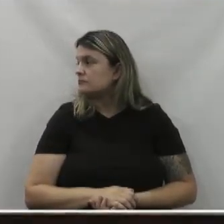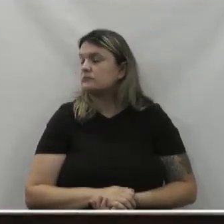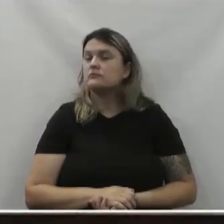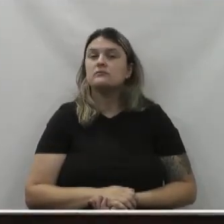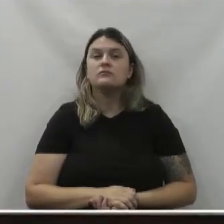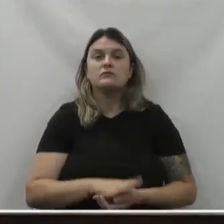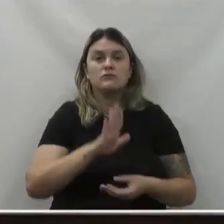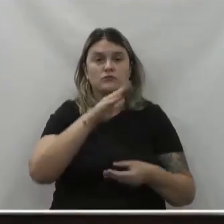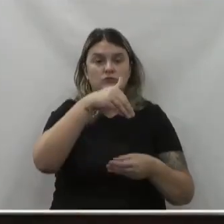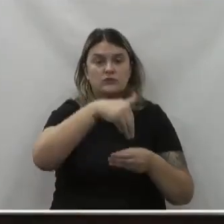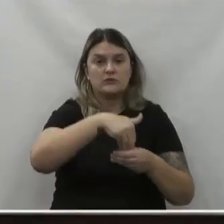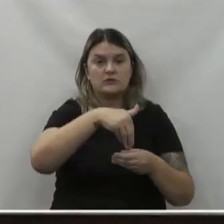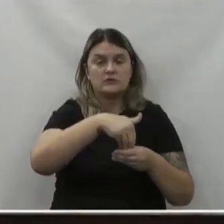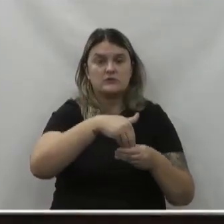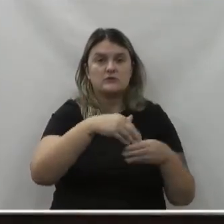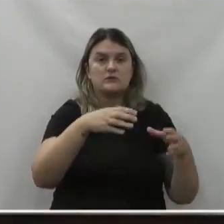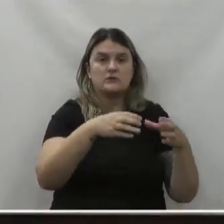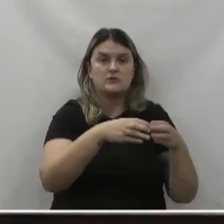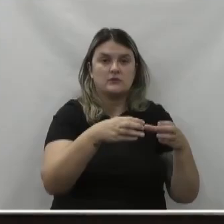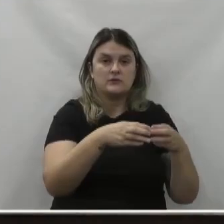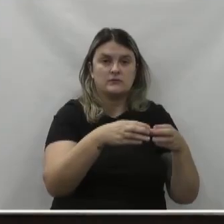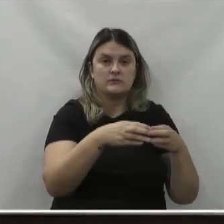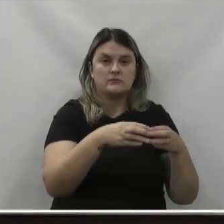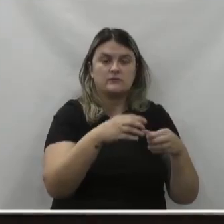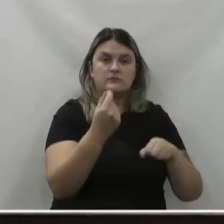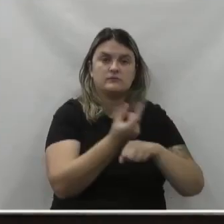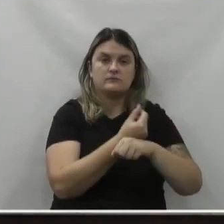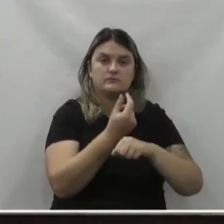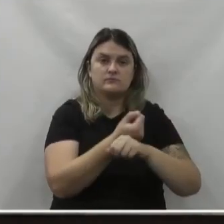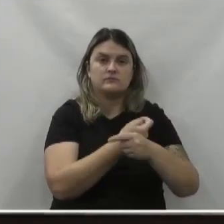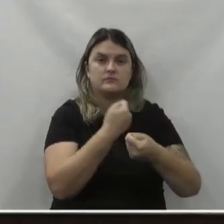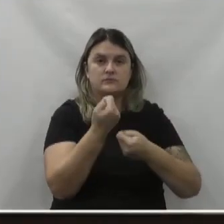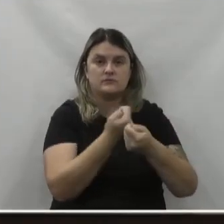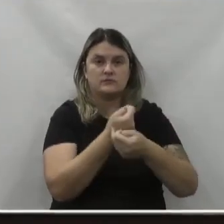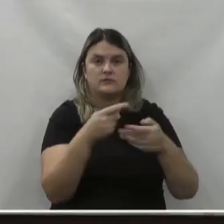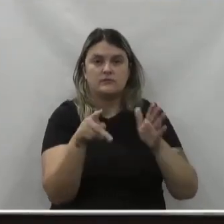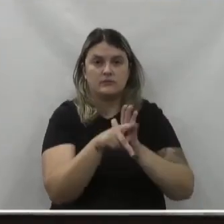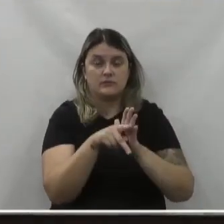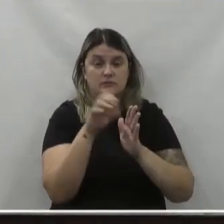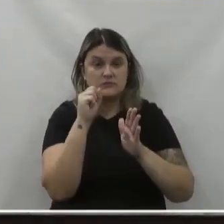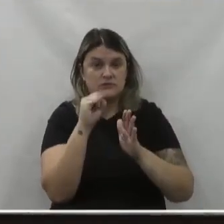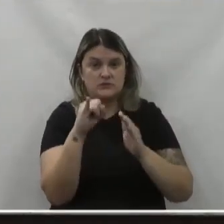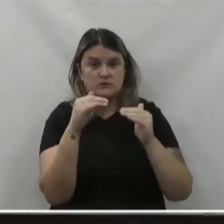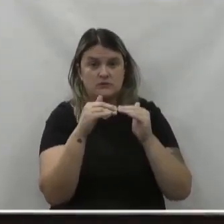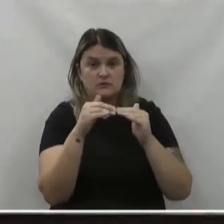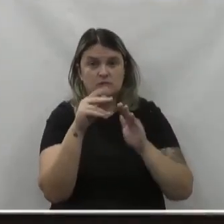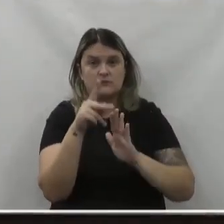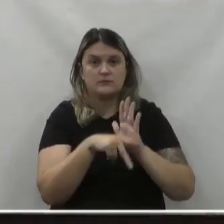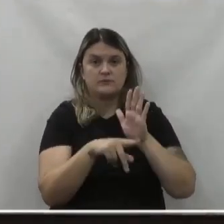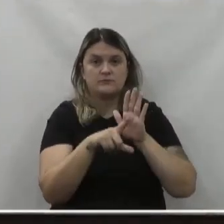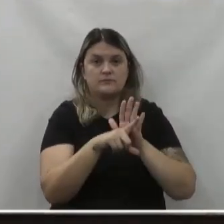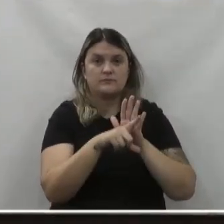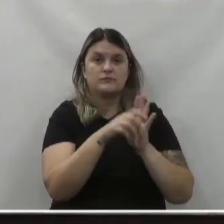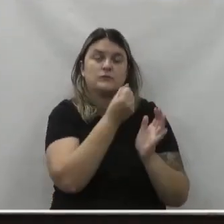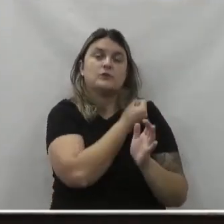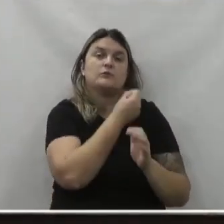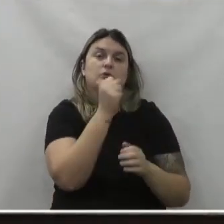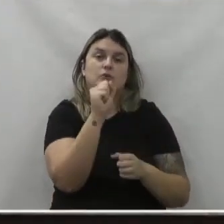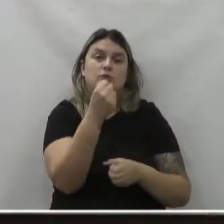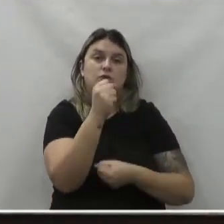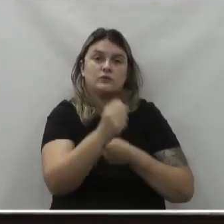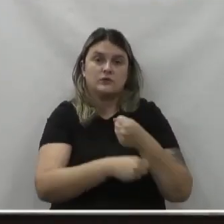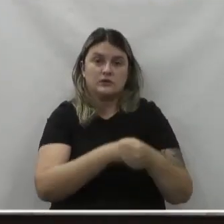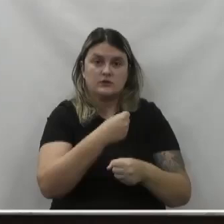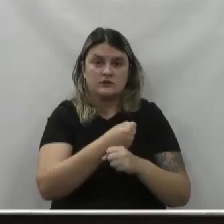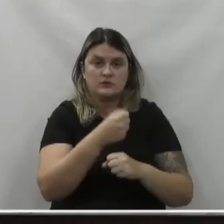Votação do parecer fundamentado da Comissão de Finanças, Orçamento e Patrimônio. Favorável ao projeto de lei ordinária número